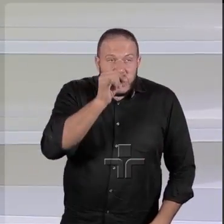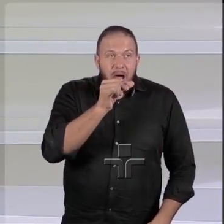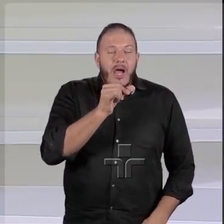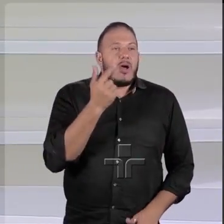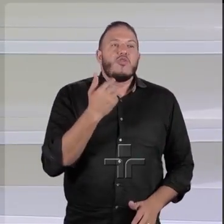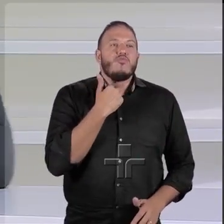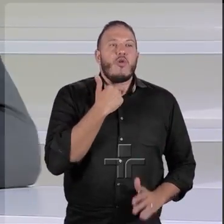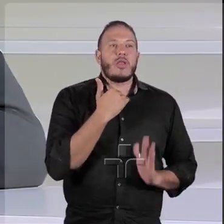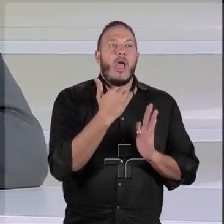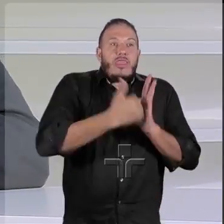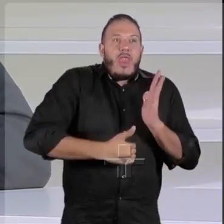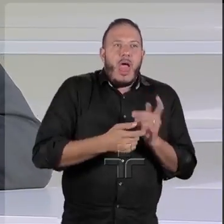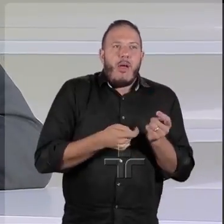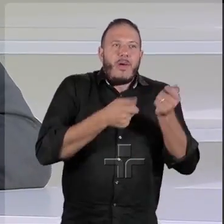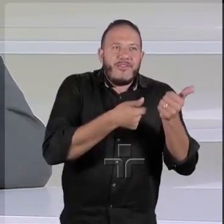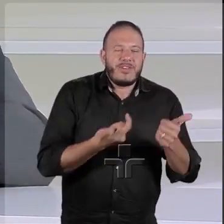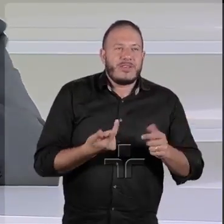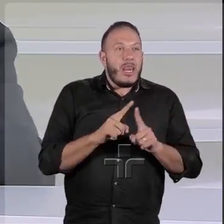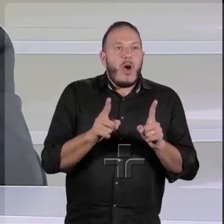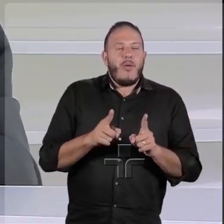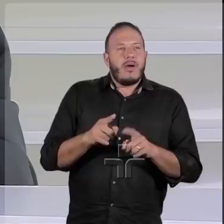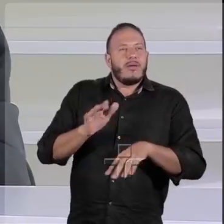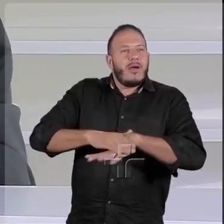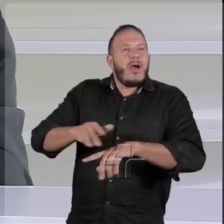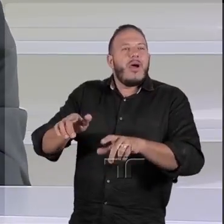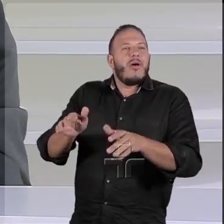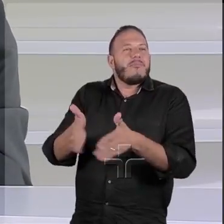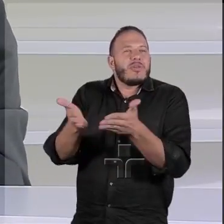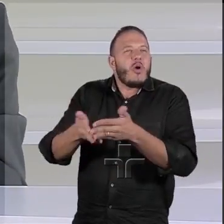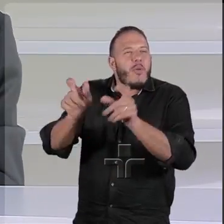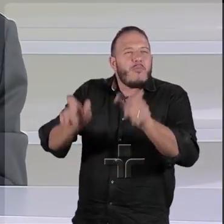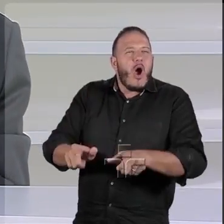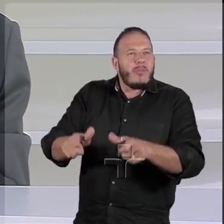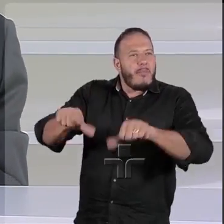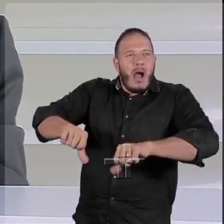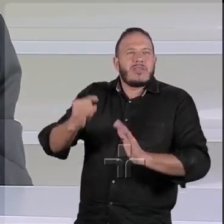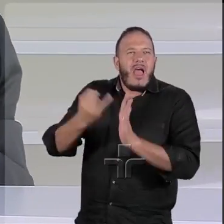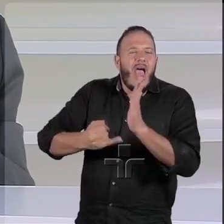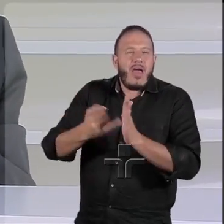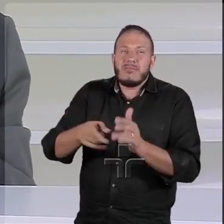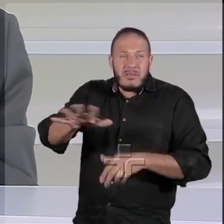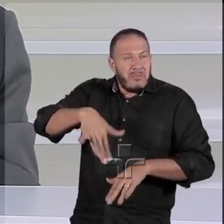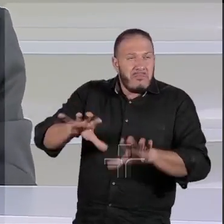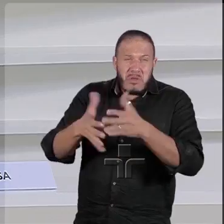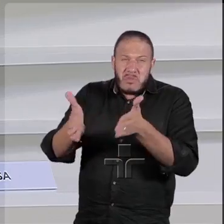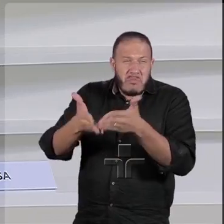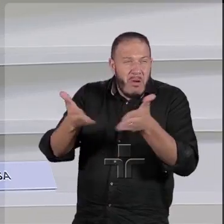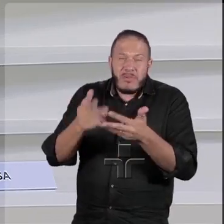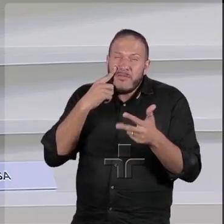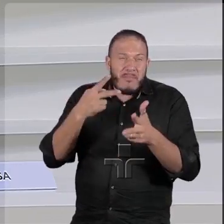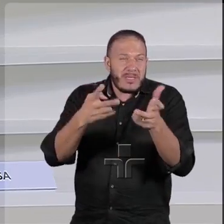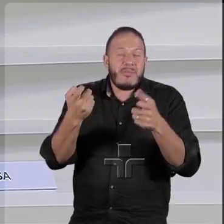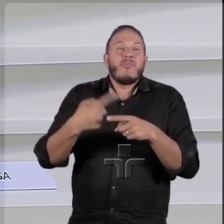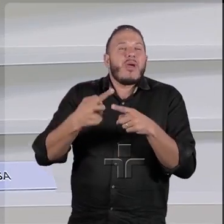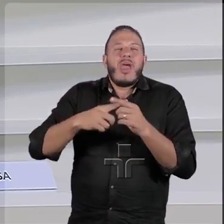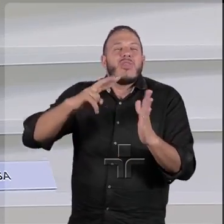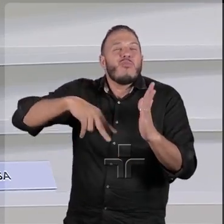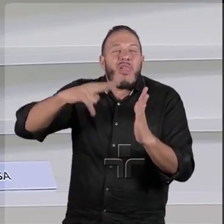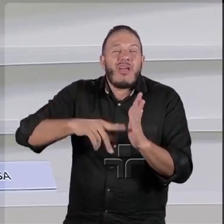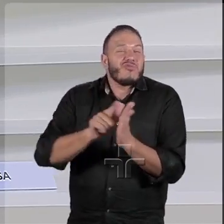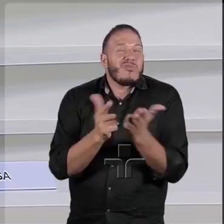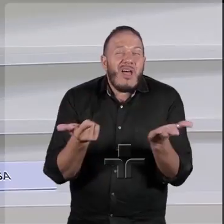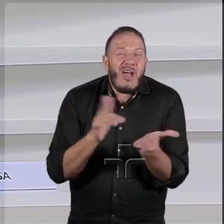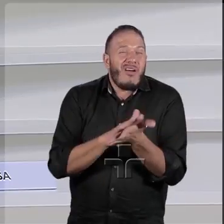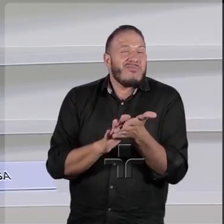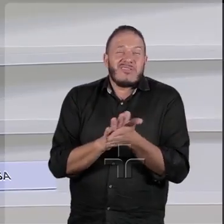que faz? Tributa mais os pobres. Os pobres não vão perceber, porque ele não lê jornal, E o ele Marcos não se Sintra informa. é do imposto único, né? Do imposto único.